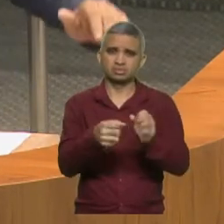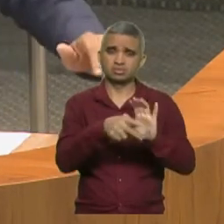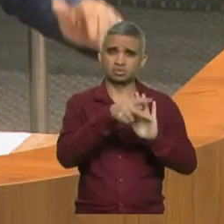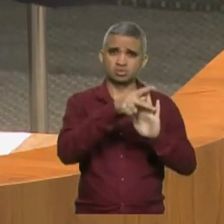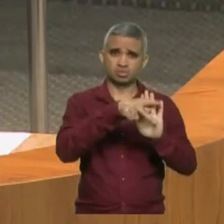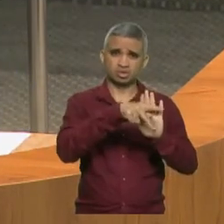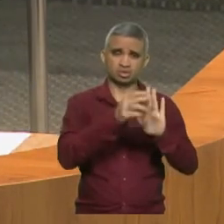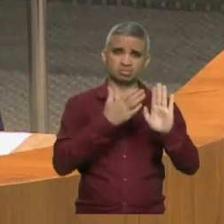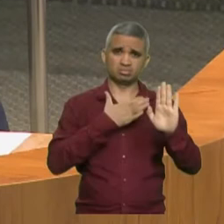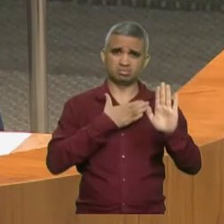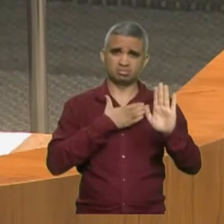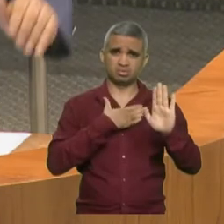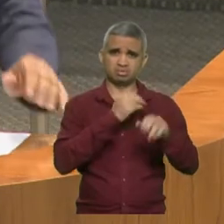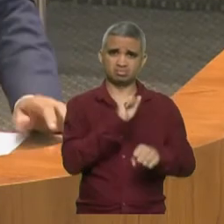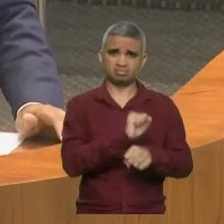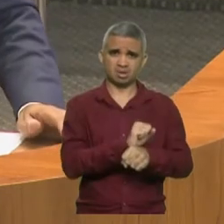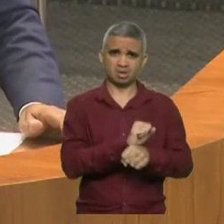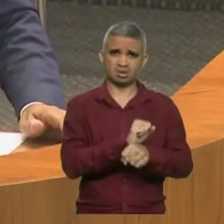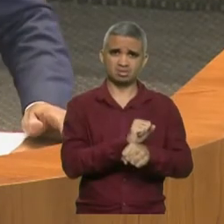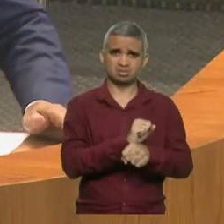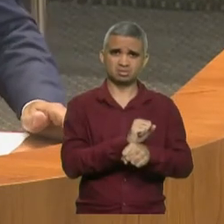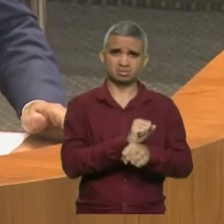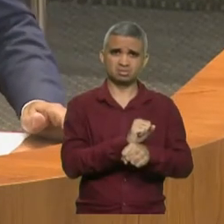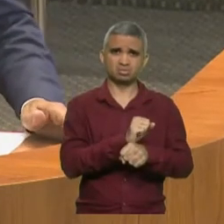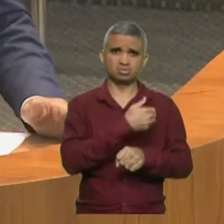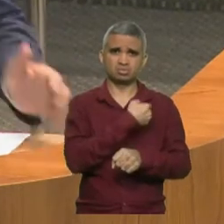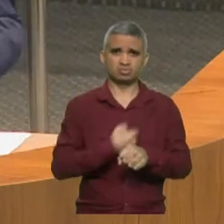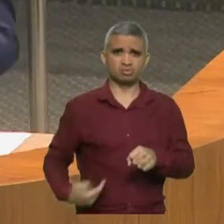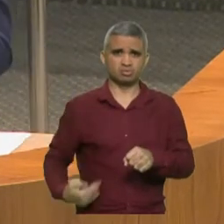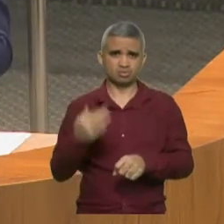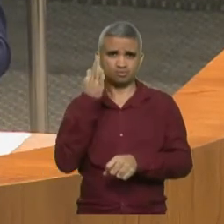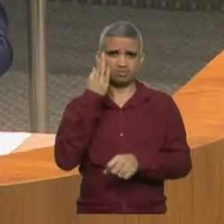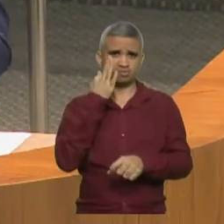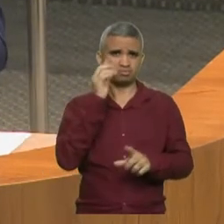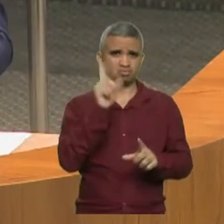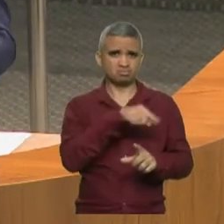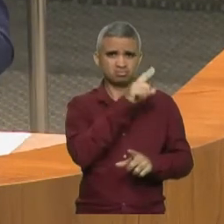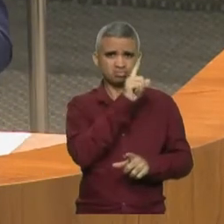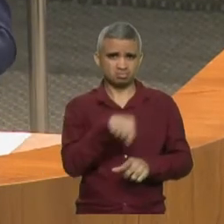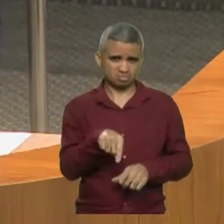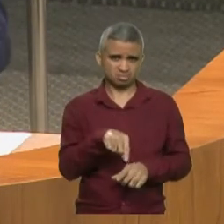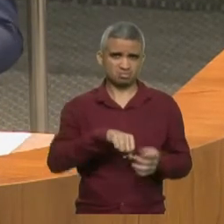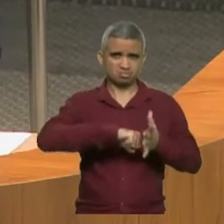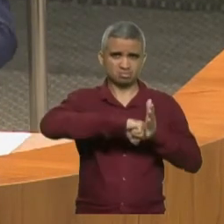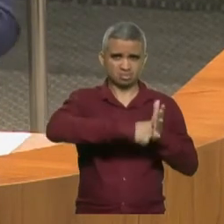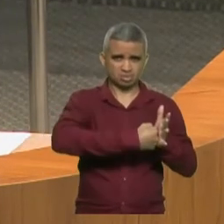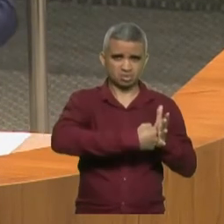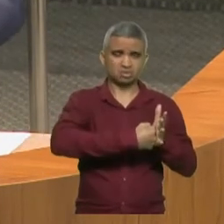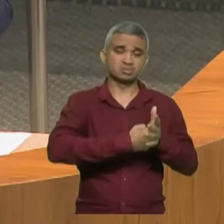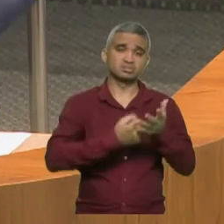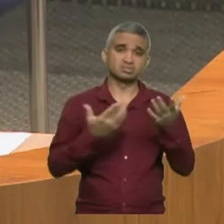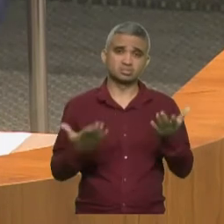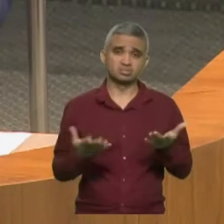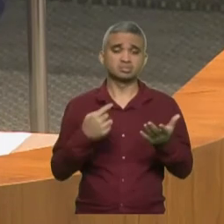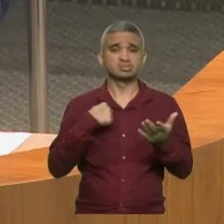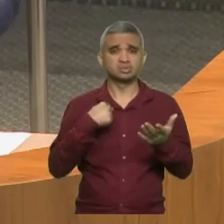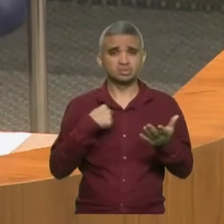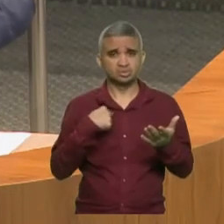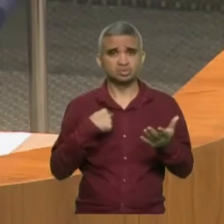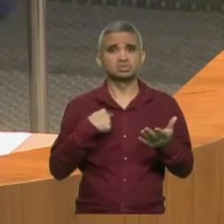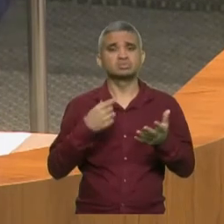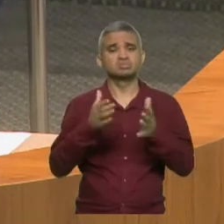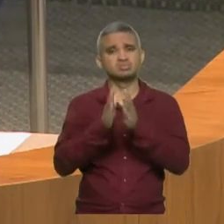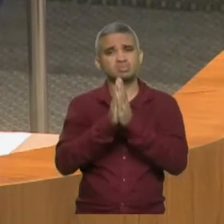parado, devido ao veto do governo do Estado, e aí vamos fazer outras tratativas, outros